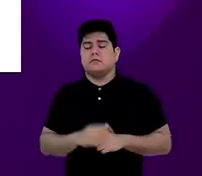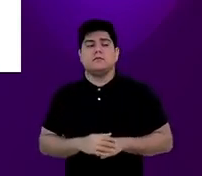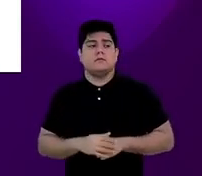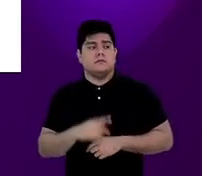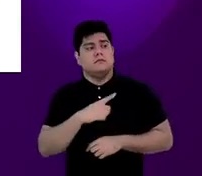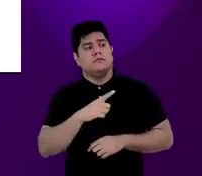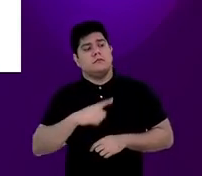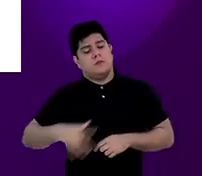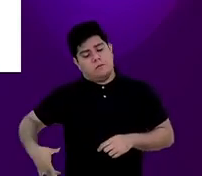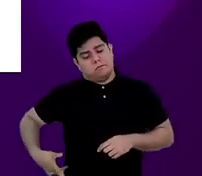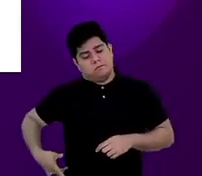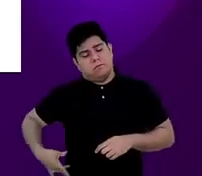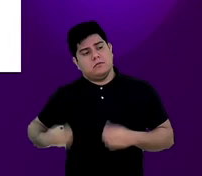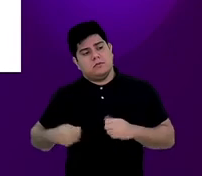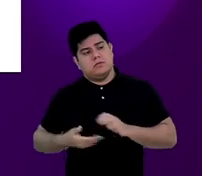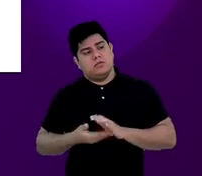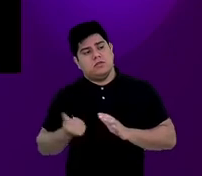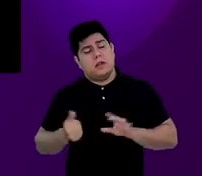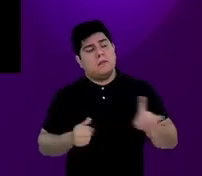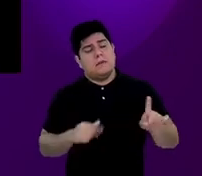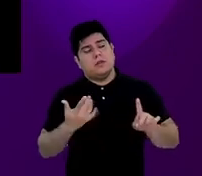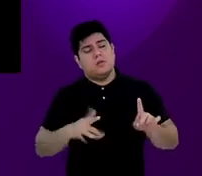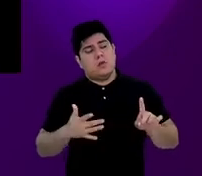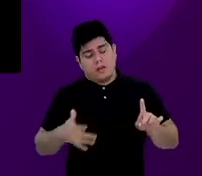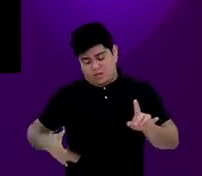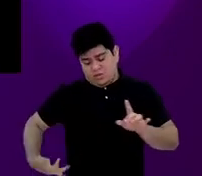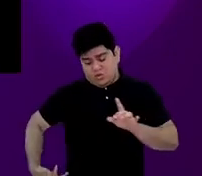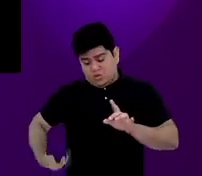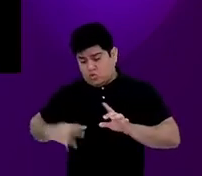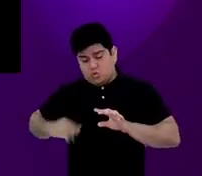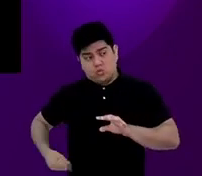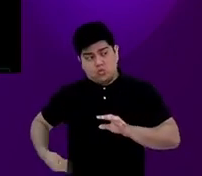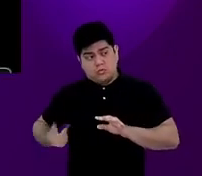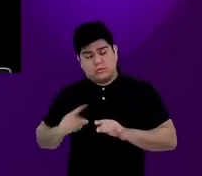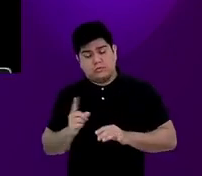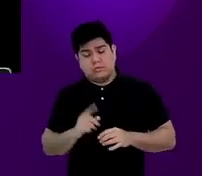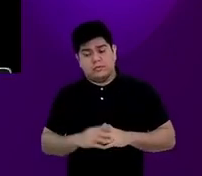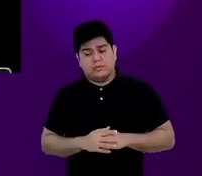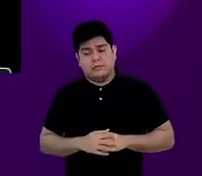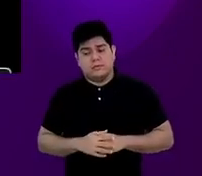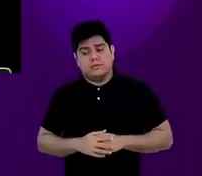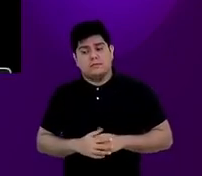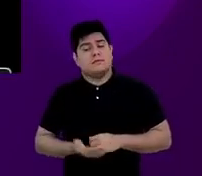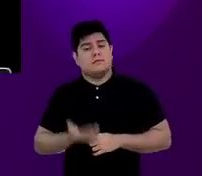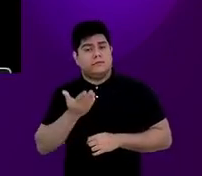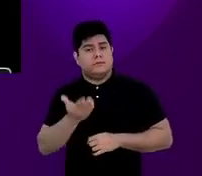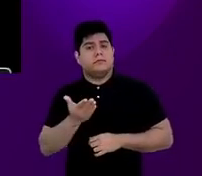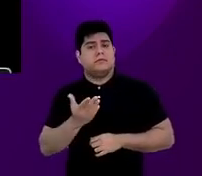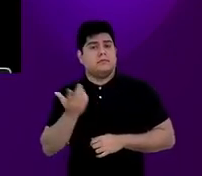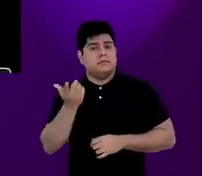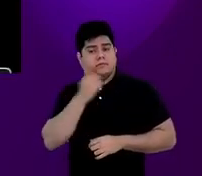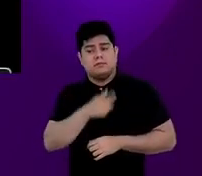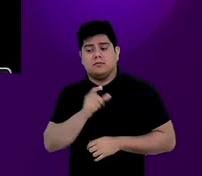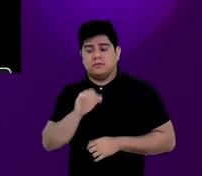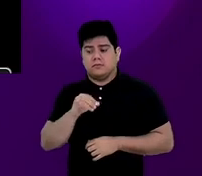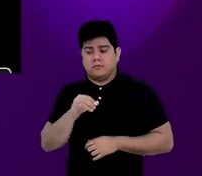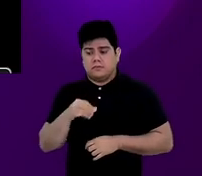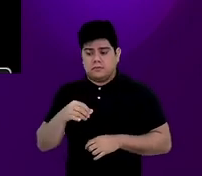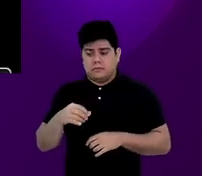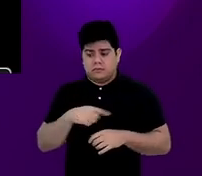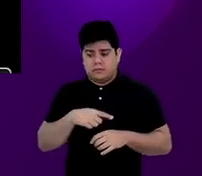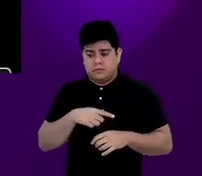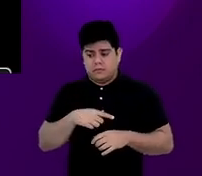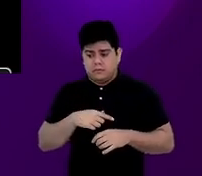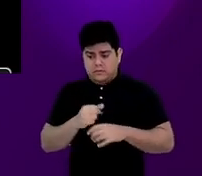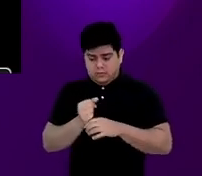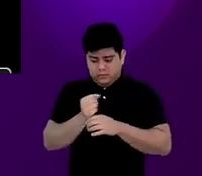rim, eu preciso tirar esse tumor, mas não quero tirar meu rim. Então, isso é o grande ganho da tecnologia, né? Sem ultrassom transoperatório, a gente não